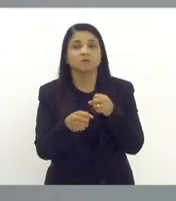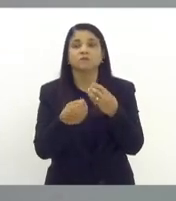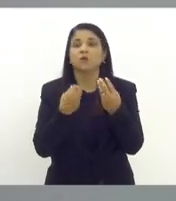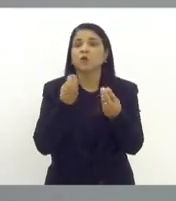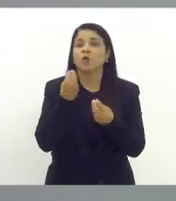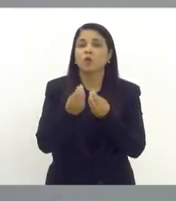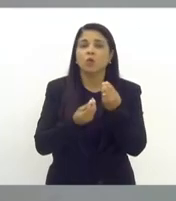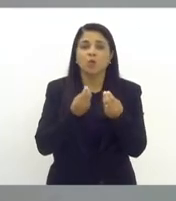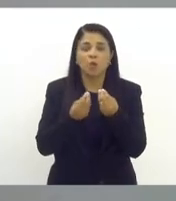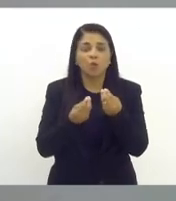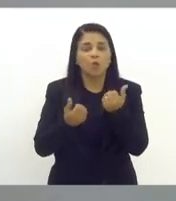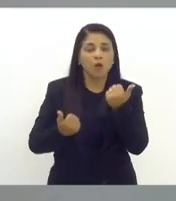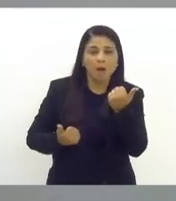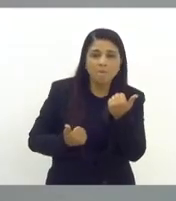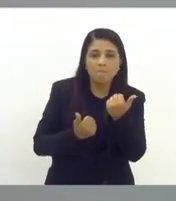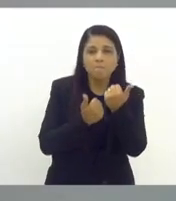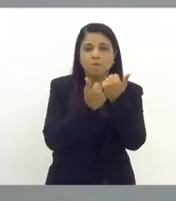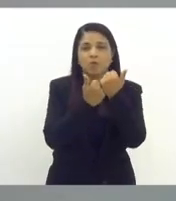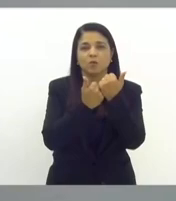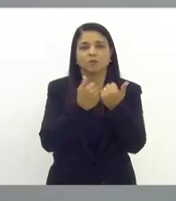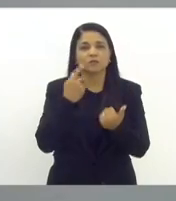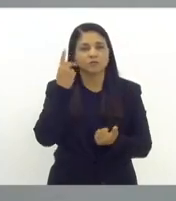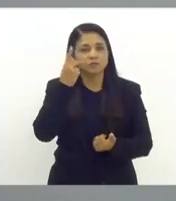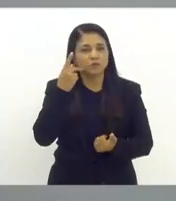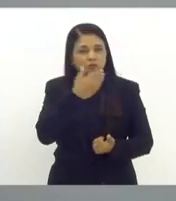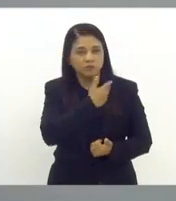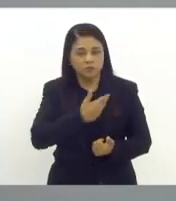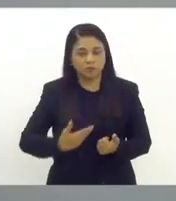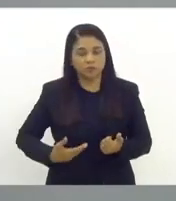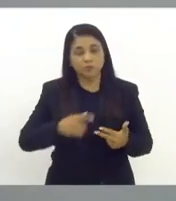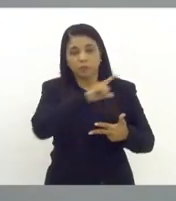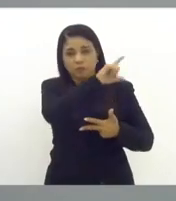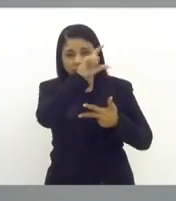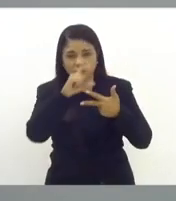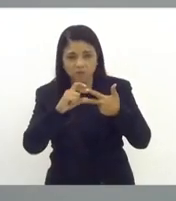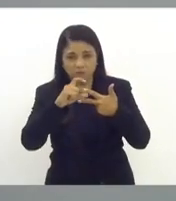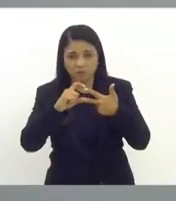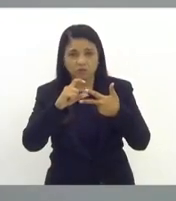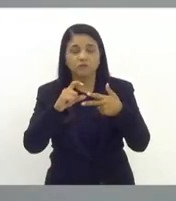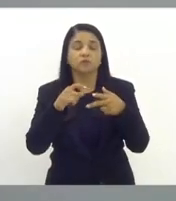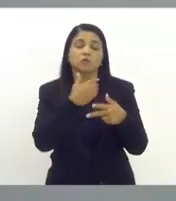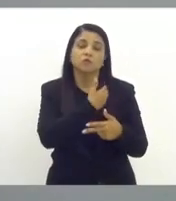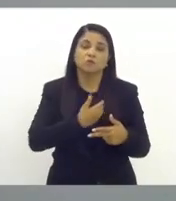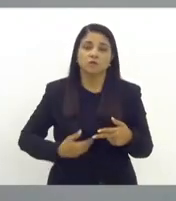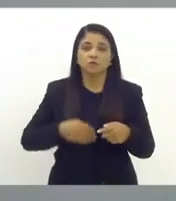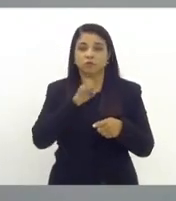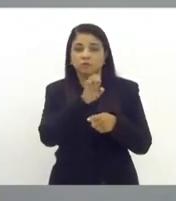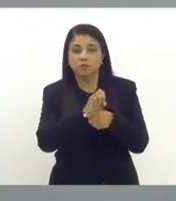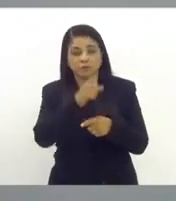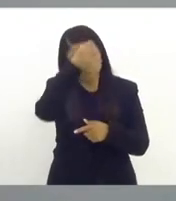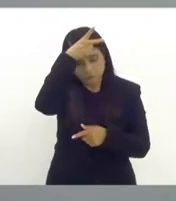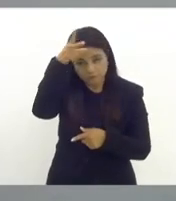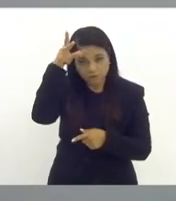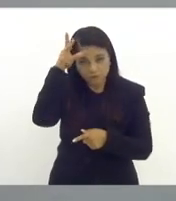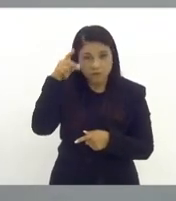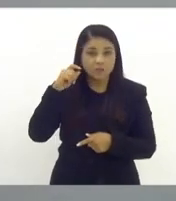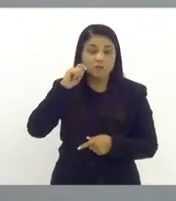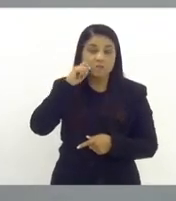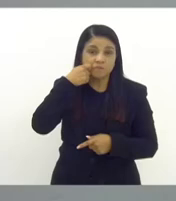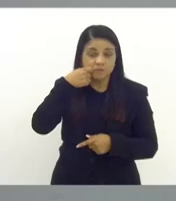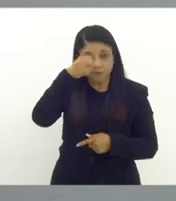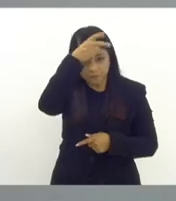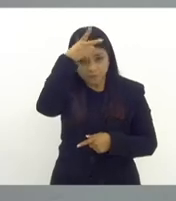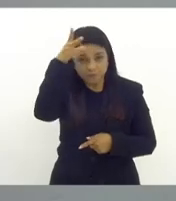a todo o apoio das políticas públicas do Poder Executivo do do estado da prefeitura então assim o Eduardo Paes agora